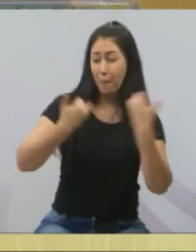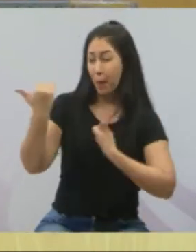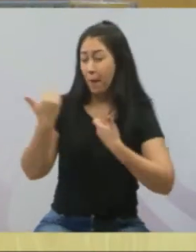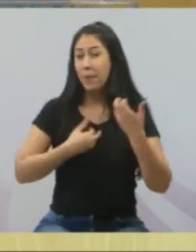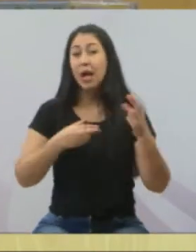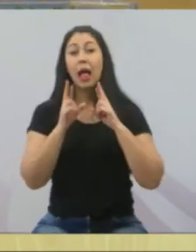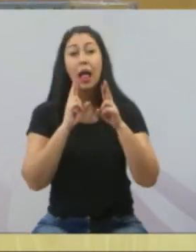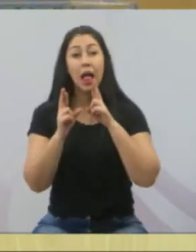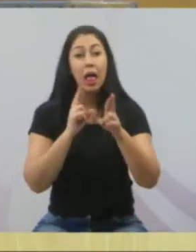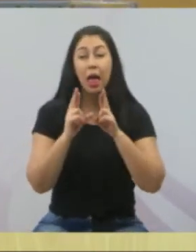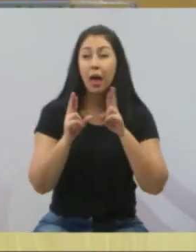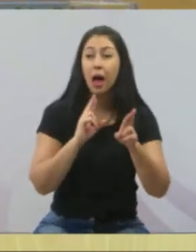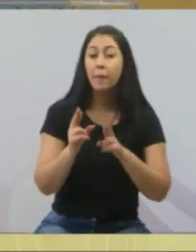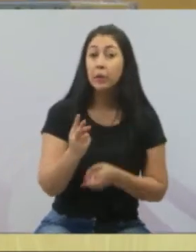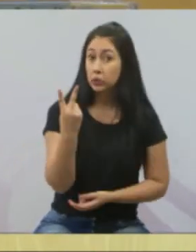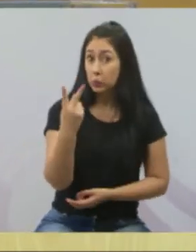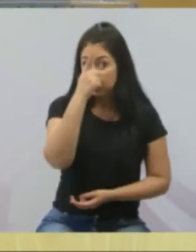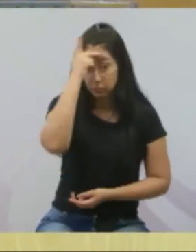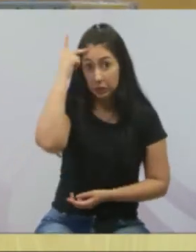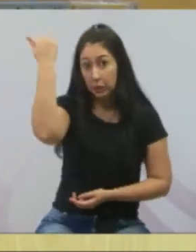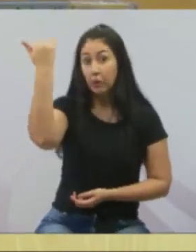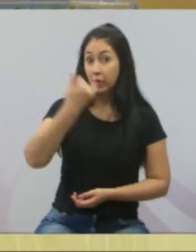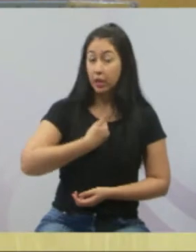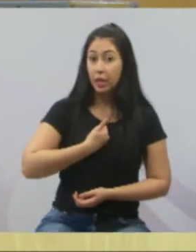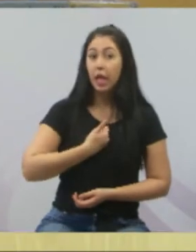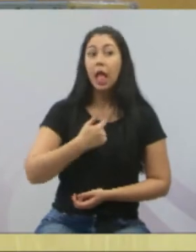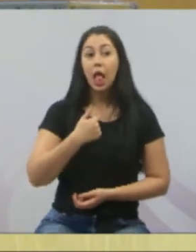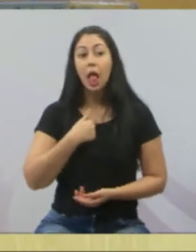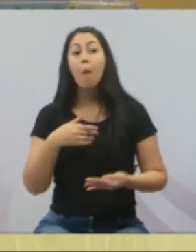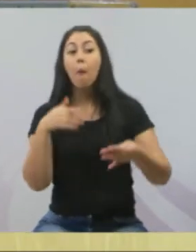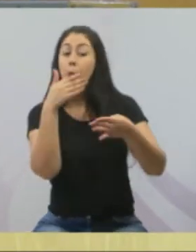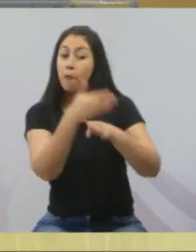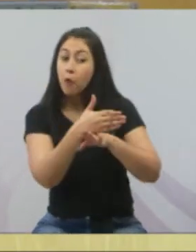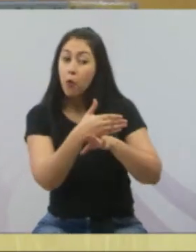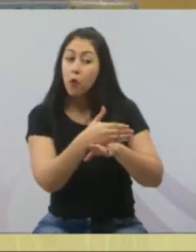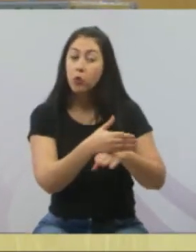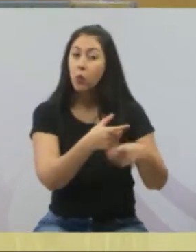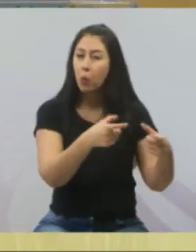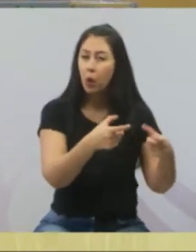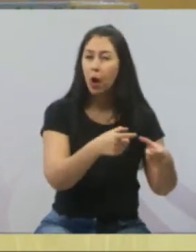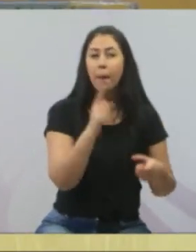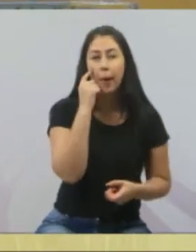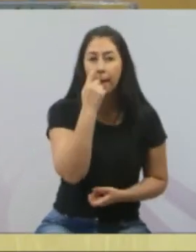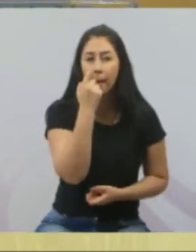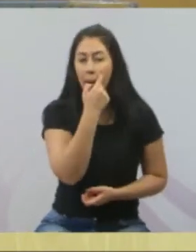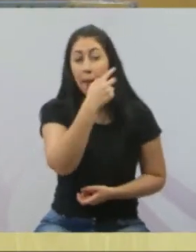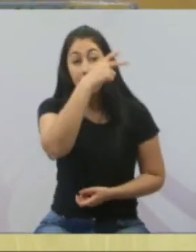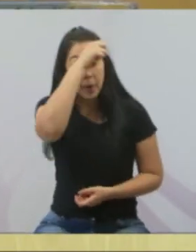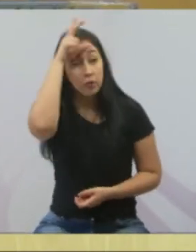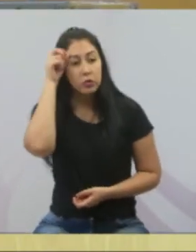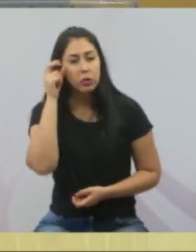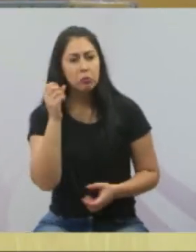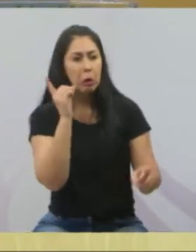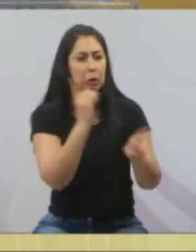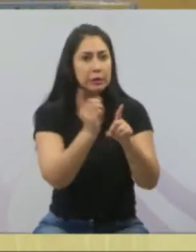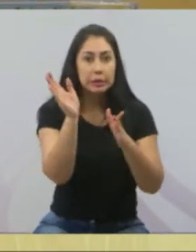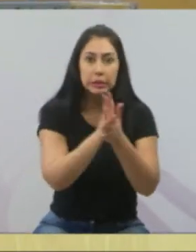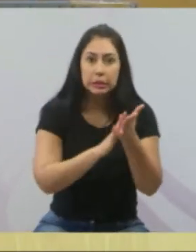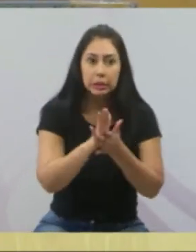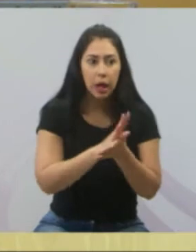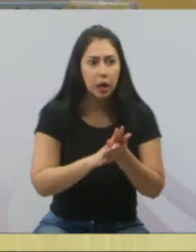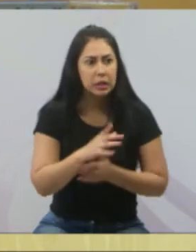Requerimento 241 em votação. Os vereadores contrários se manifestem levantando o braço. Requerimento aprovado. Próximo